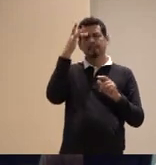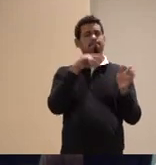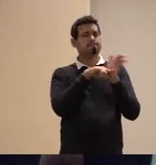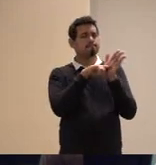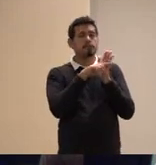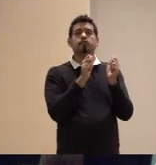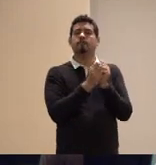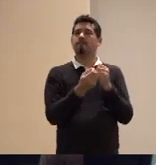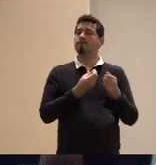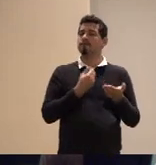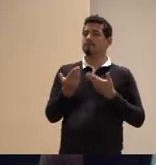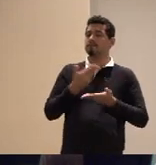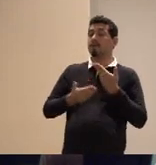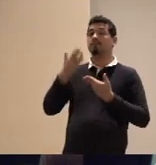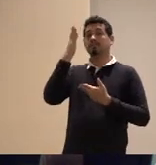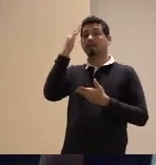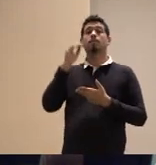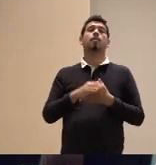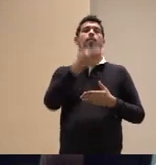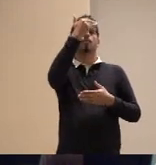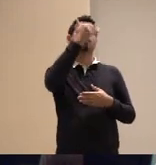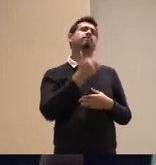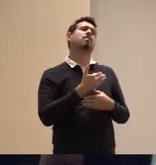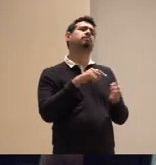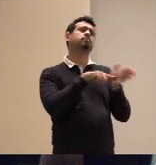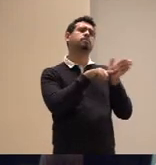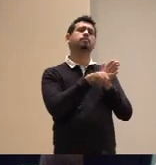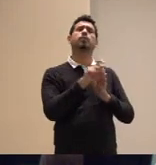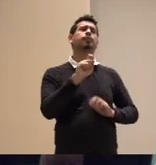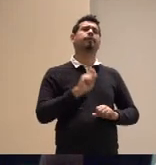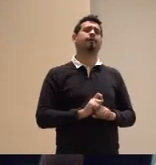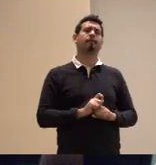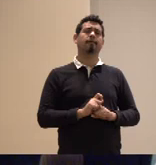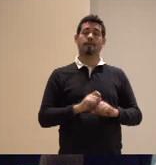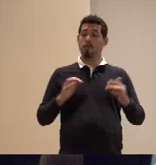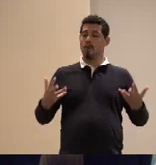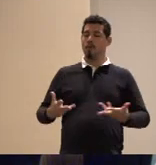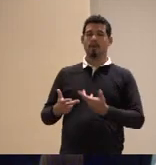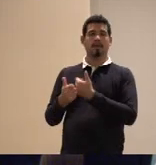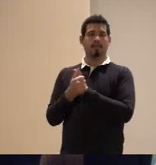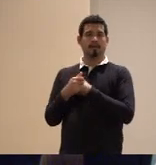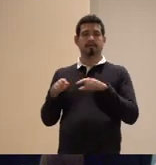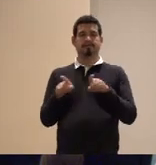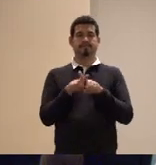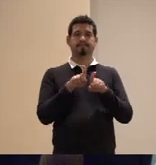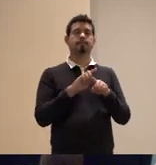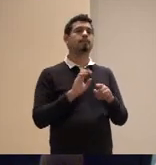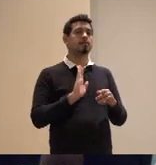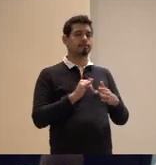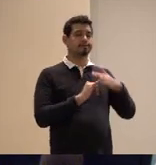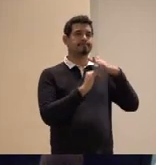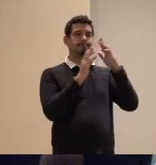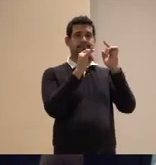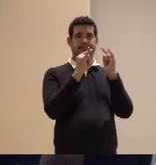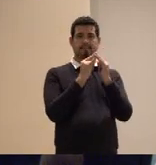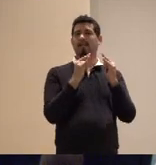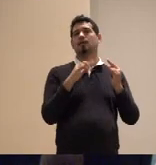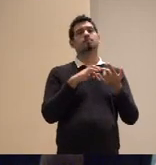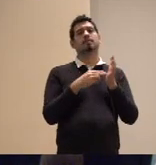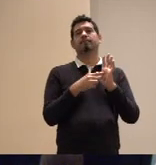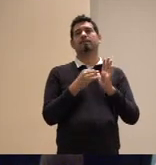Então, nós sabemos que o que comprovou essas pesquisas? Que o acolhimento institucional, ele não